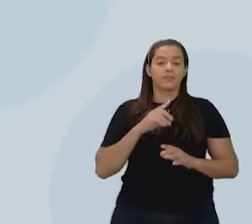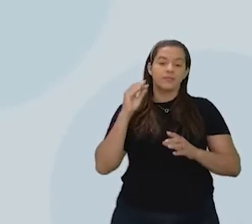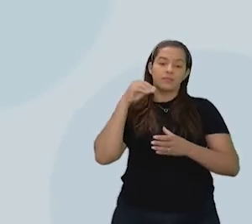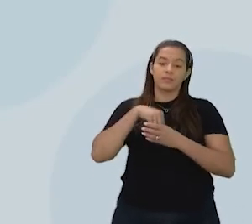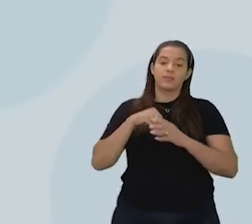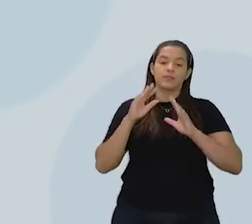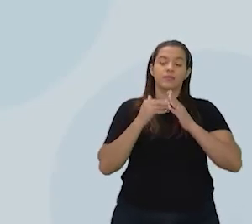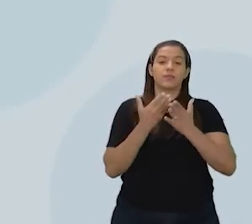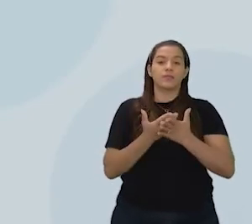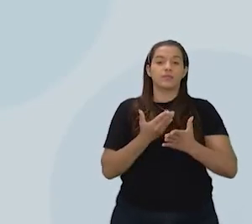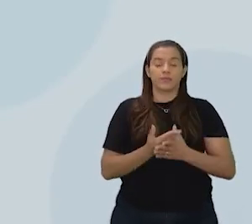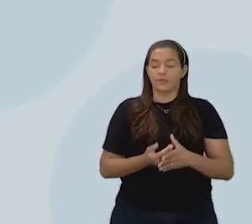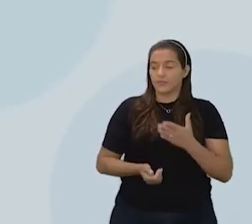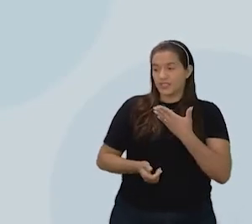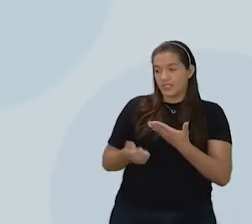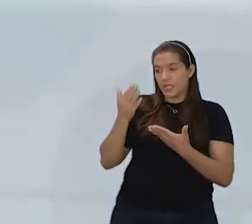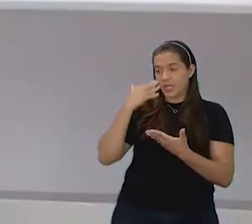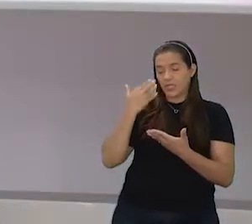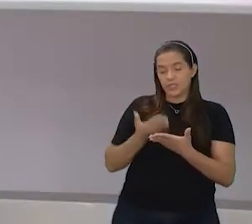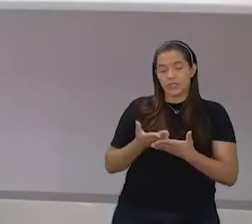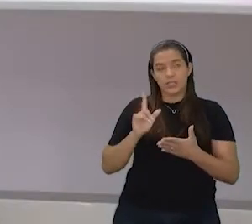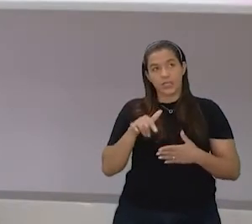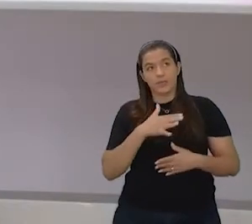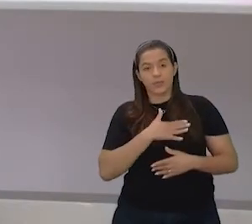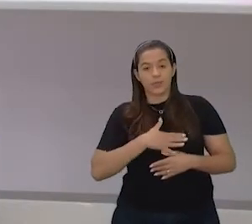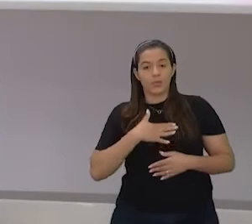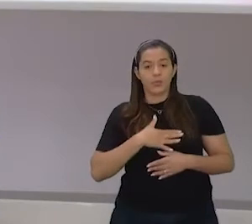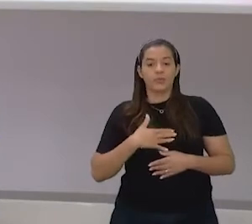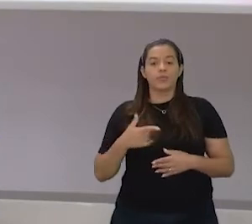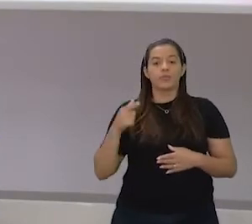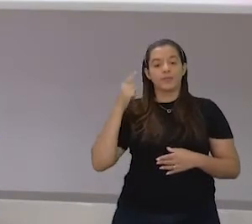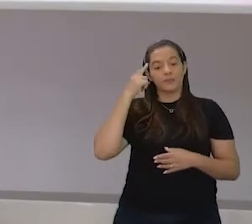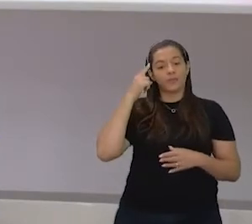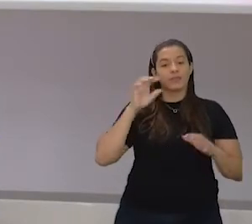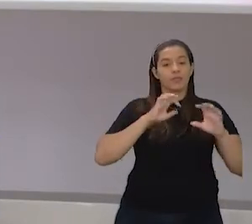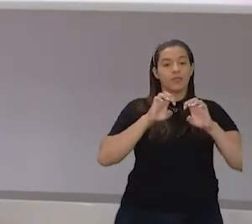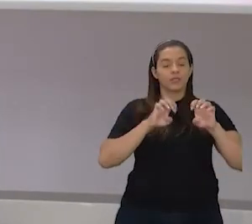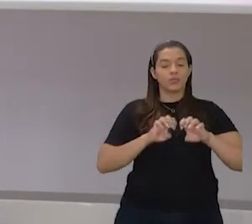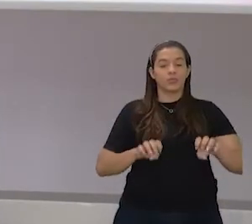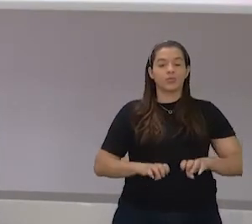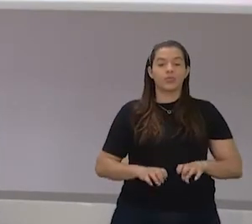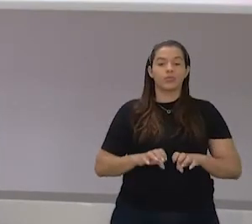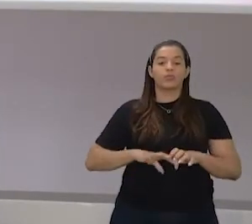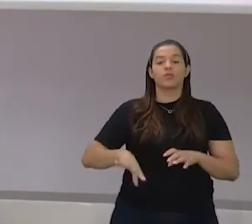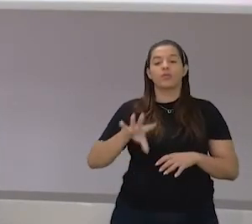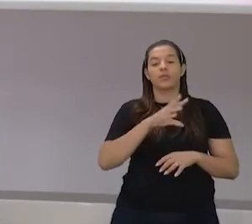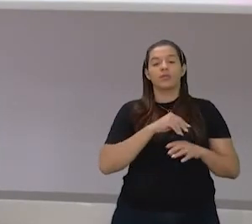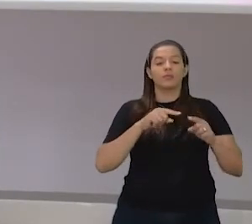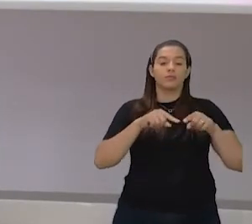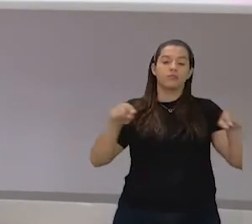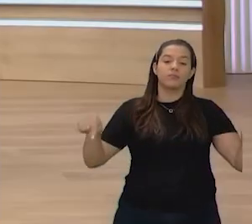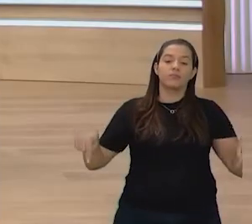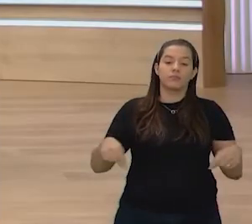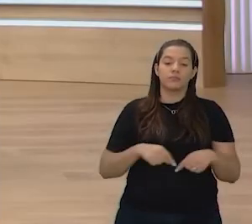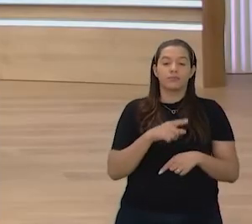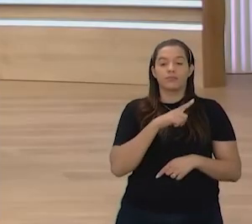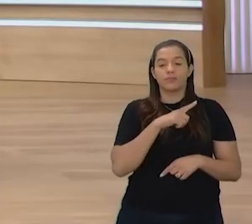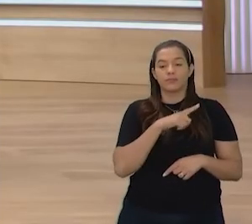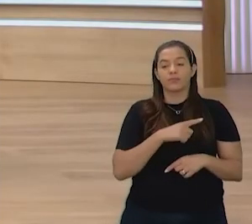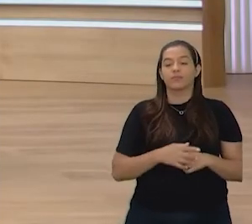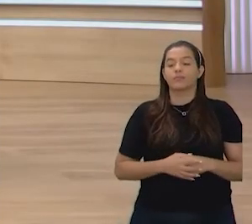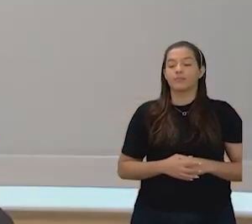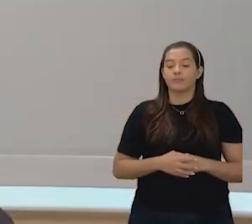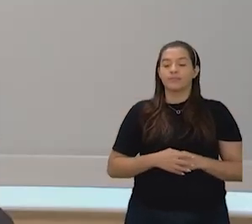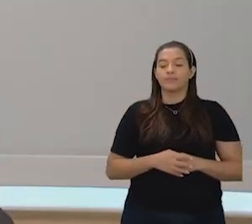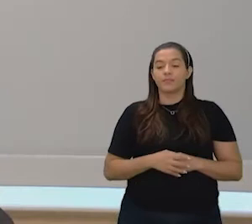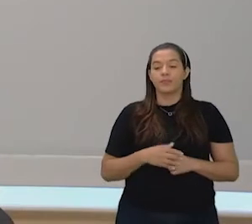você falou que acredita que seja pelo gosto, né? Pensa em relação à estrutura que a escola tem. Então, gosto e estrutura.